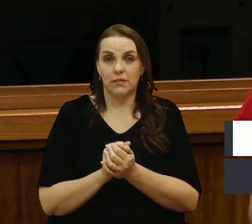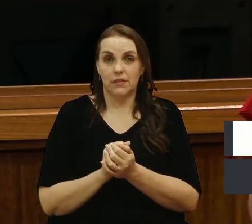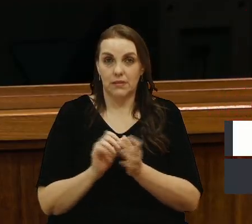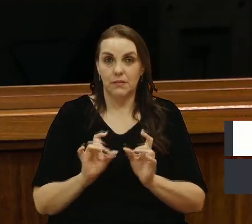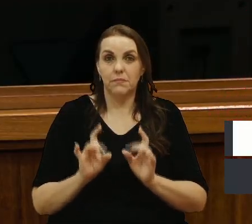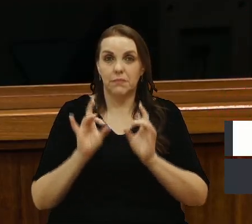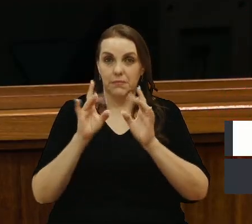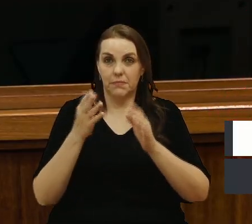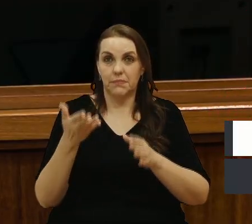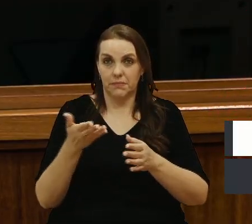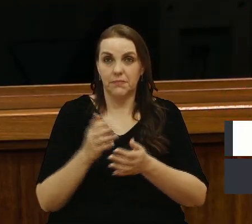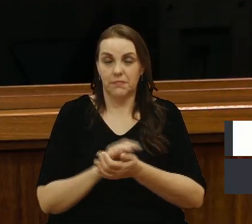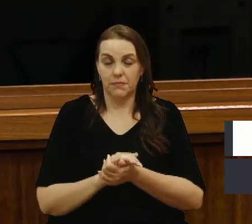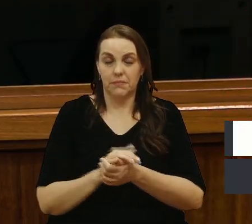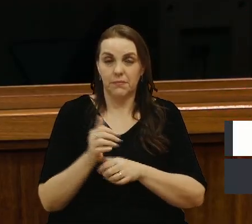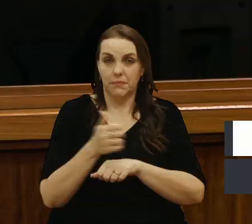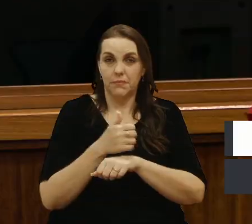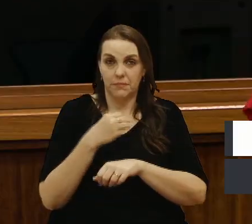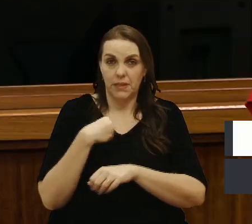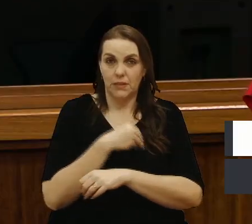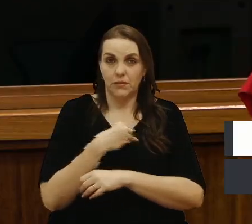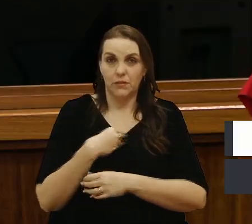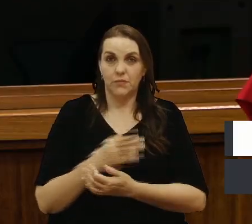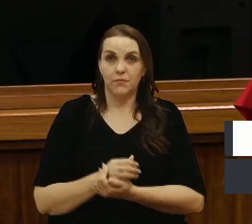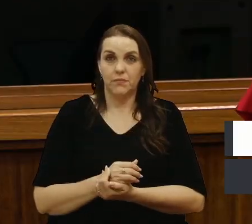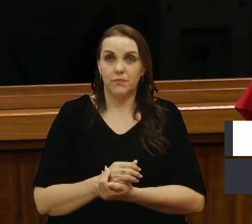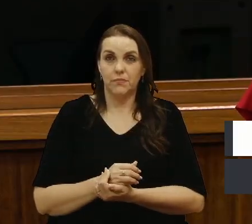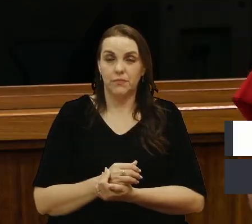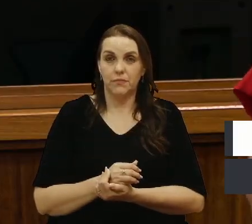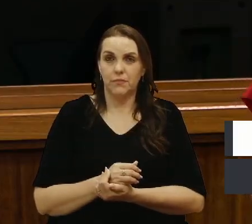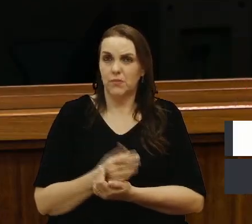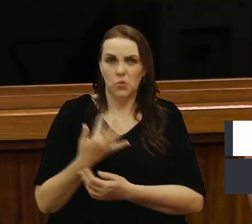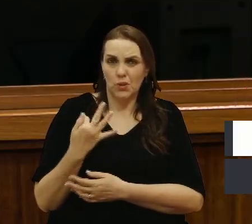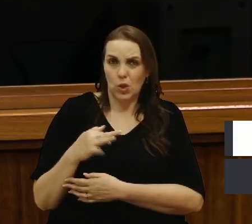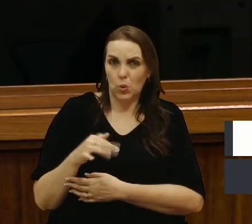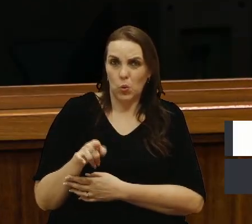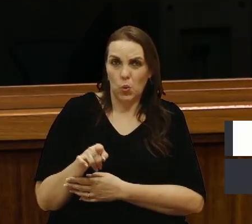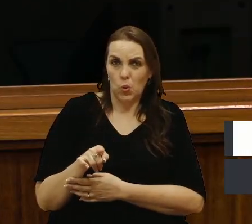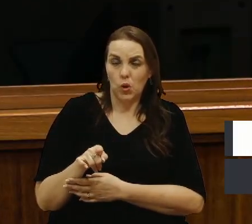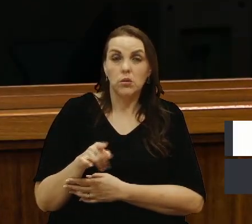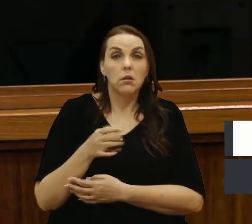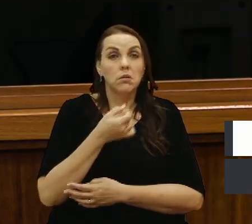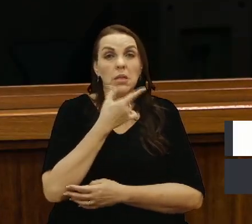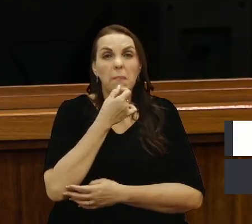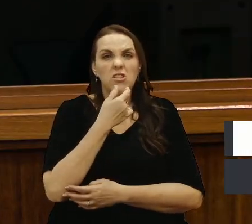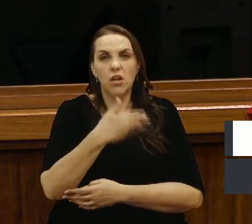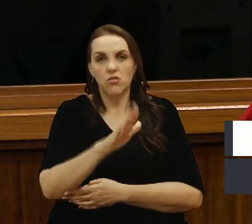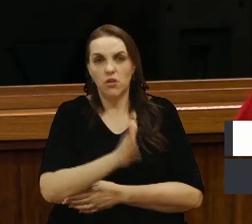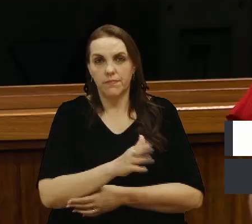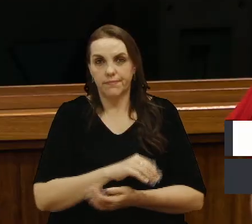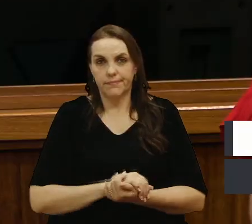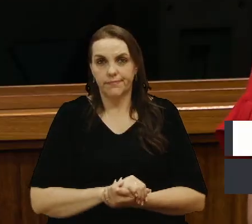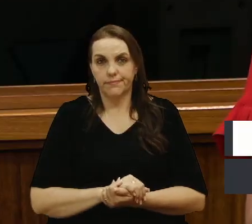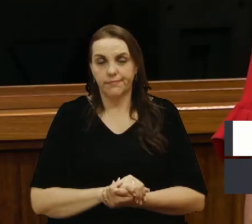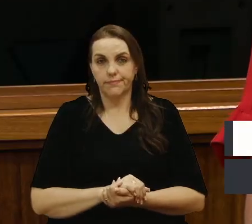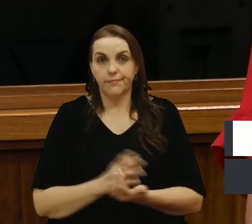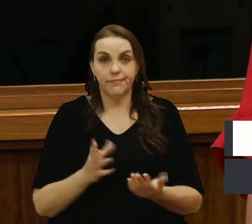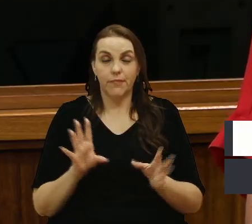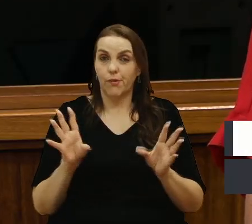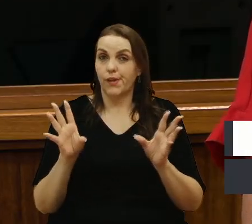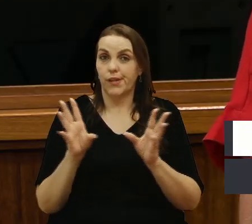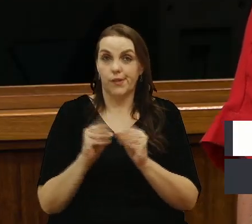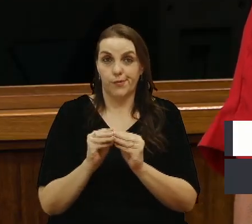especializado. Simplesmente, eu disse, mas ela não tem dor? Não, ela está medicada. Resumindo, na